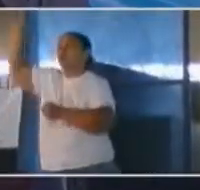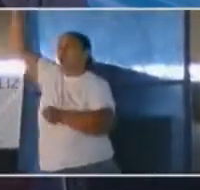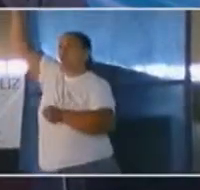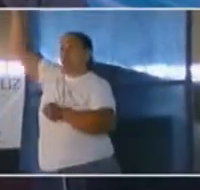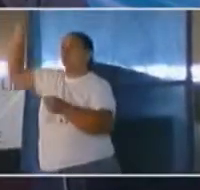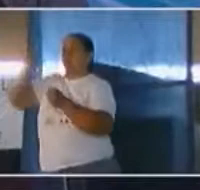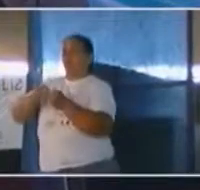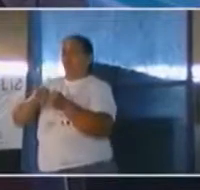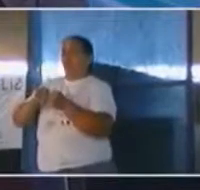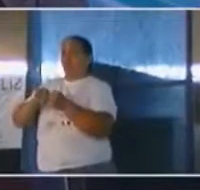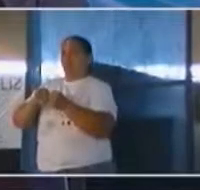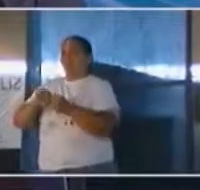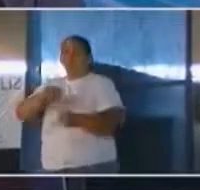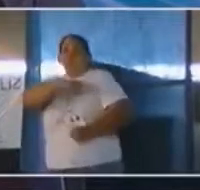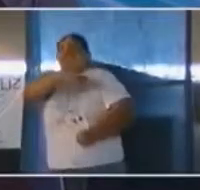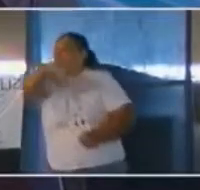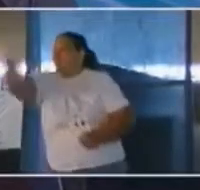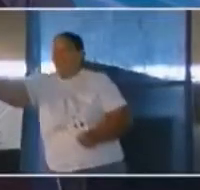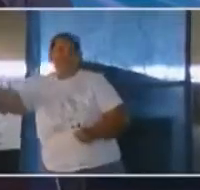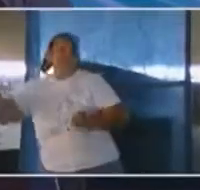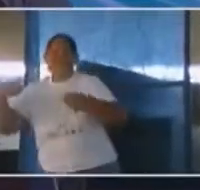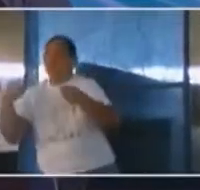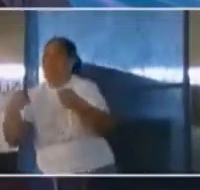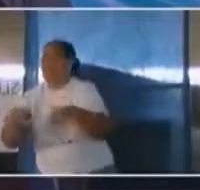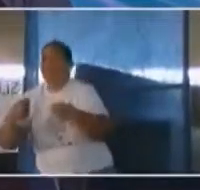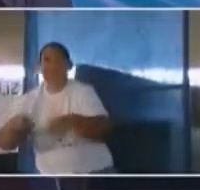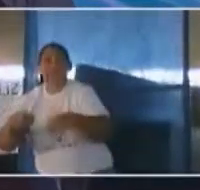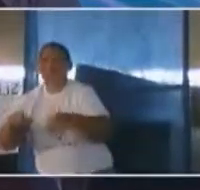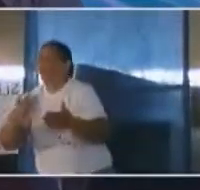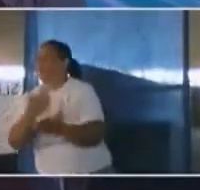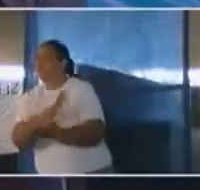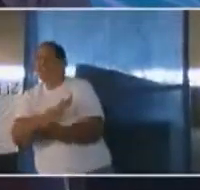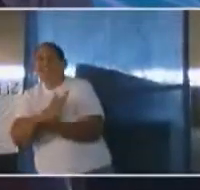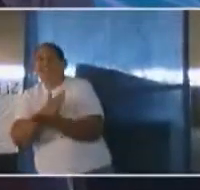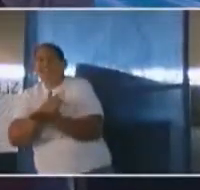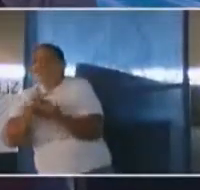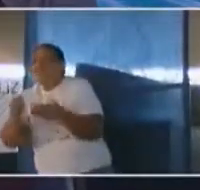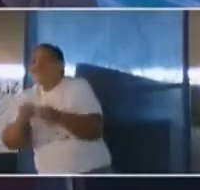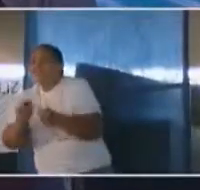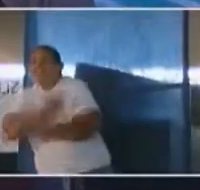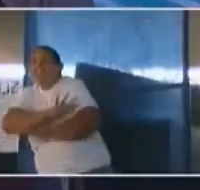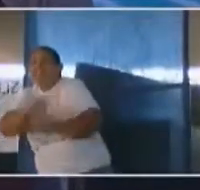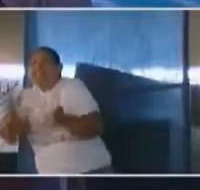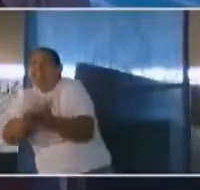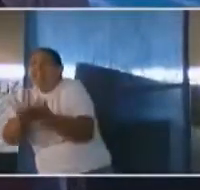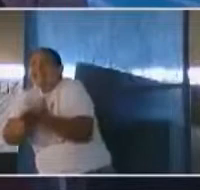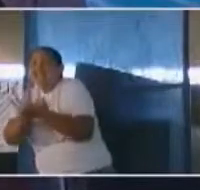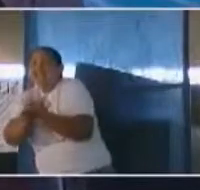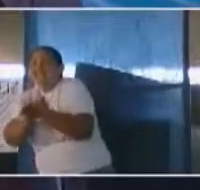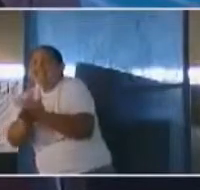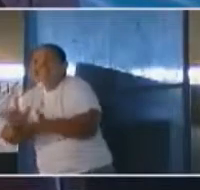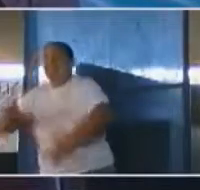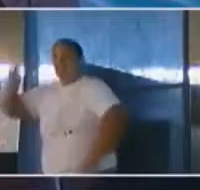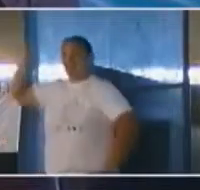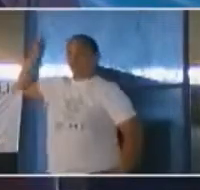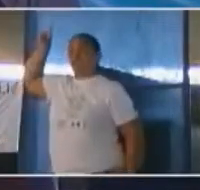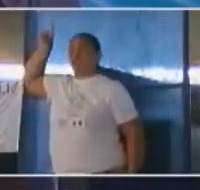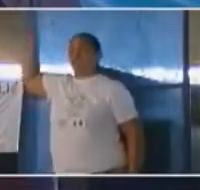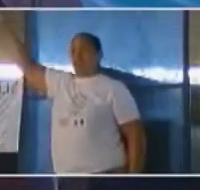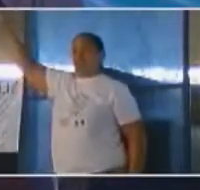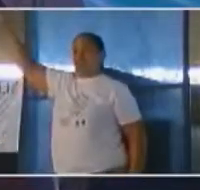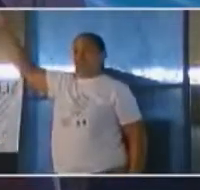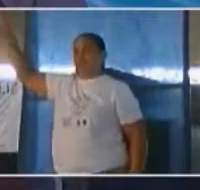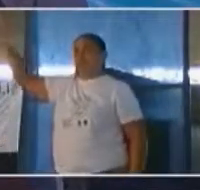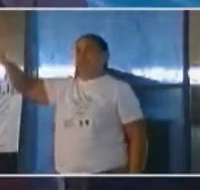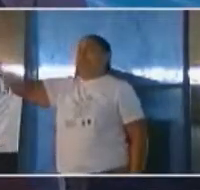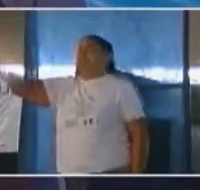dá a todos vida, respiração e tudo o mais. De uma só pessoa,